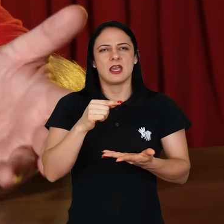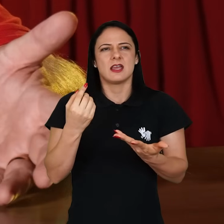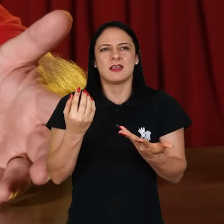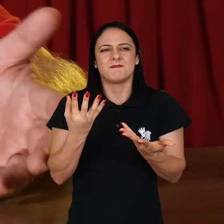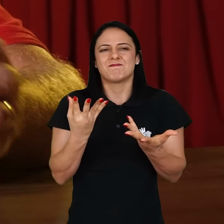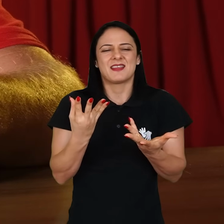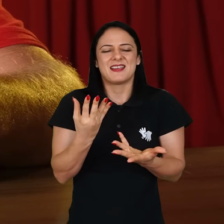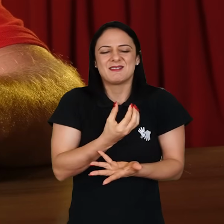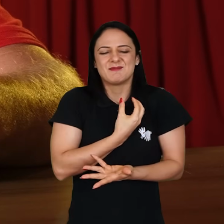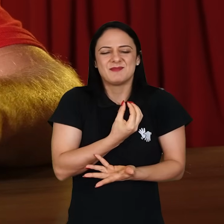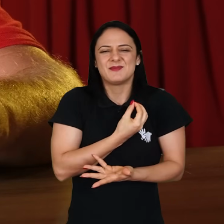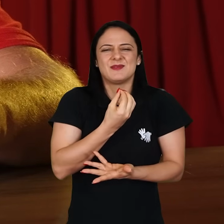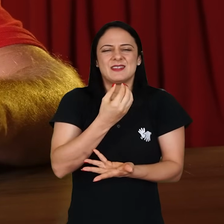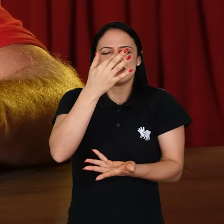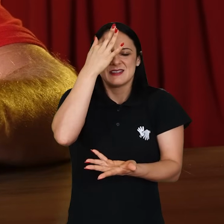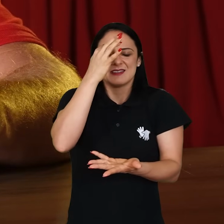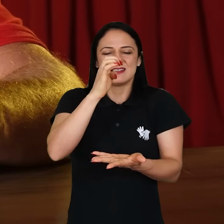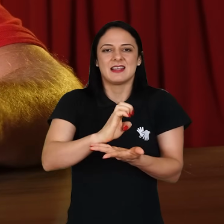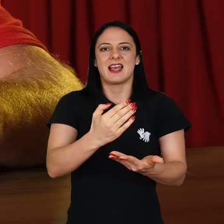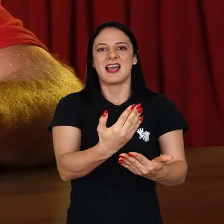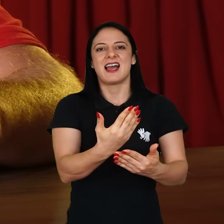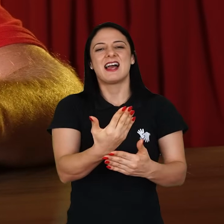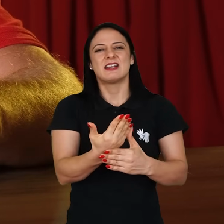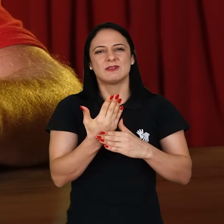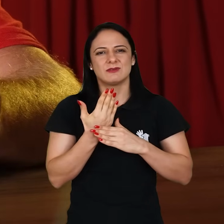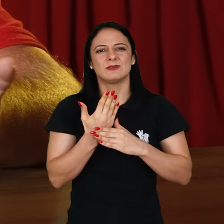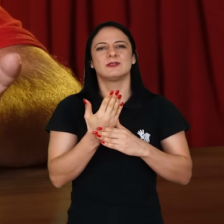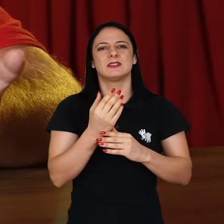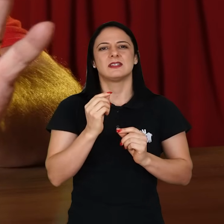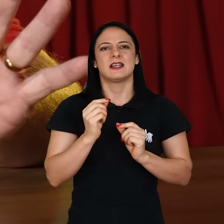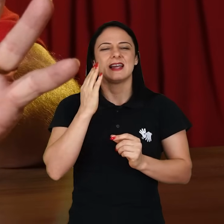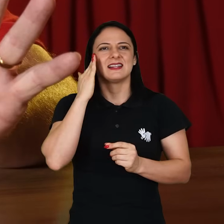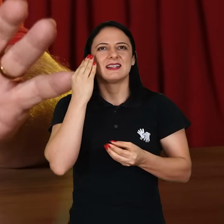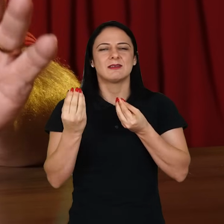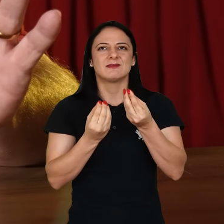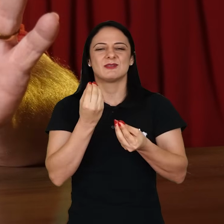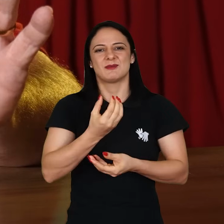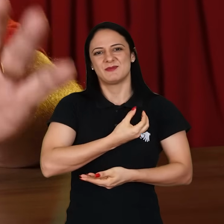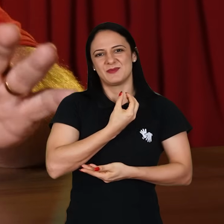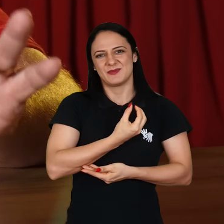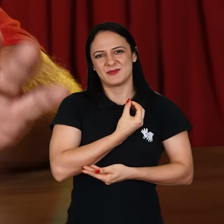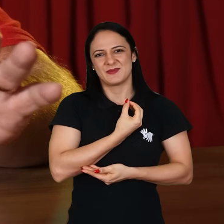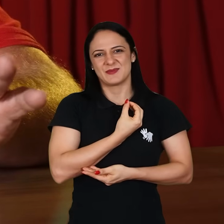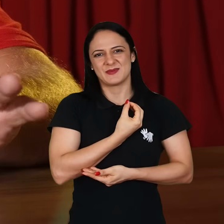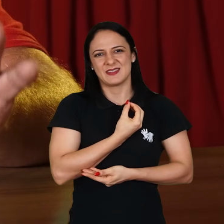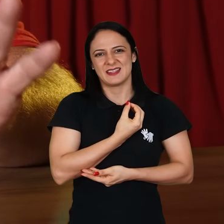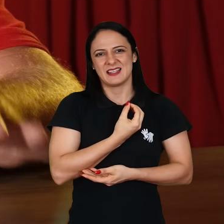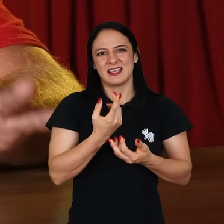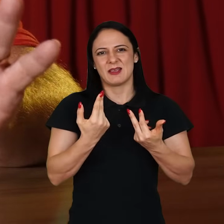sentido para a vida. A fé ajuda a se entender. É como se